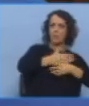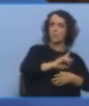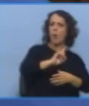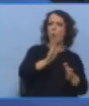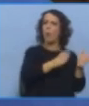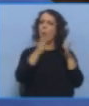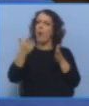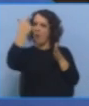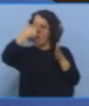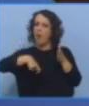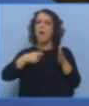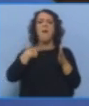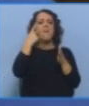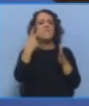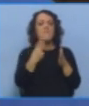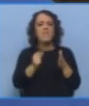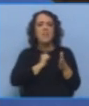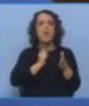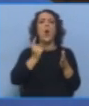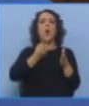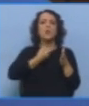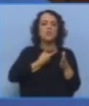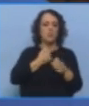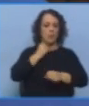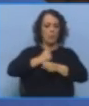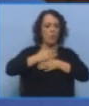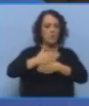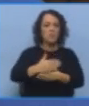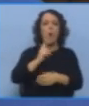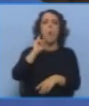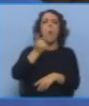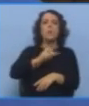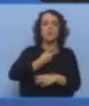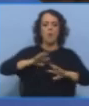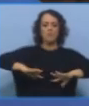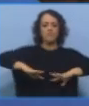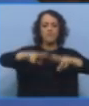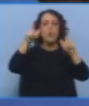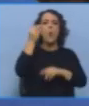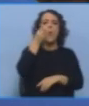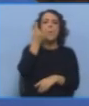perguntar o que é que eu faço com a minha vida, o que é que eu faço com a minha carreira, como é que eu vou evoluir,